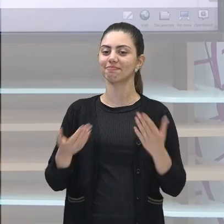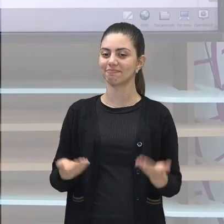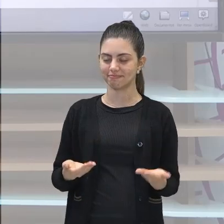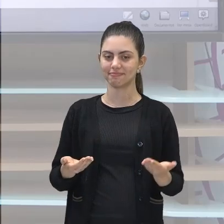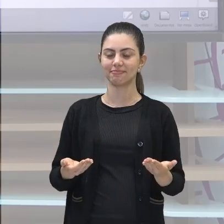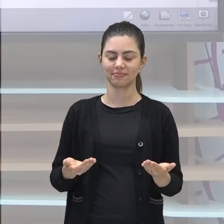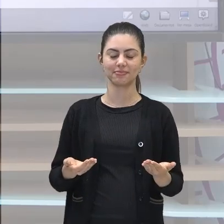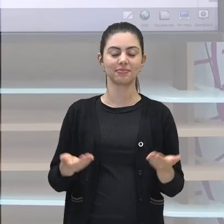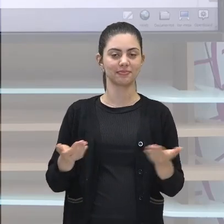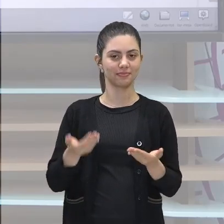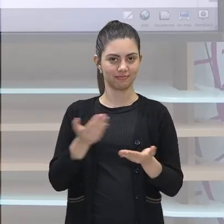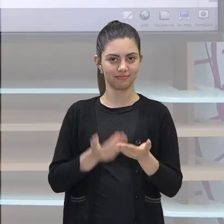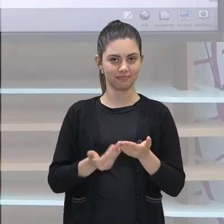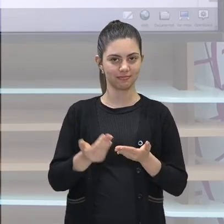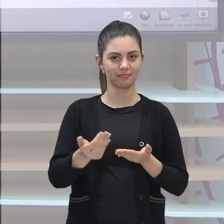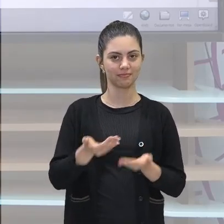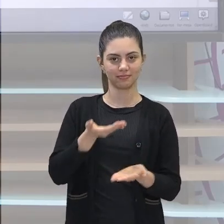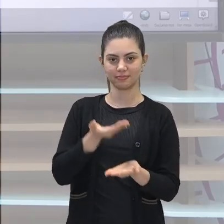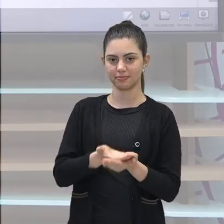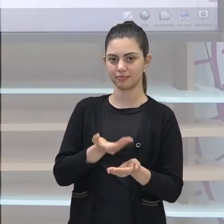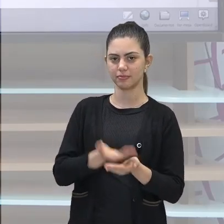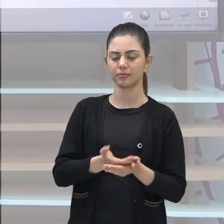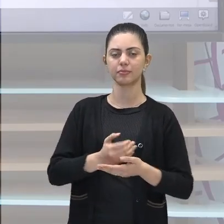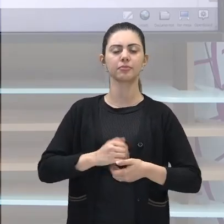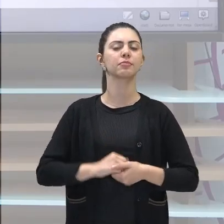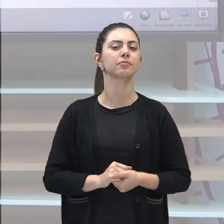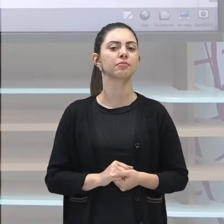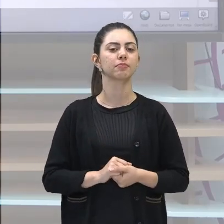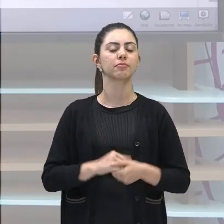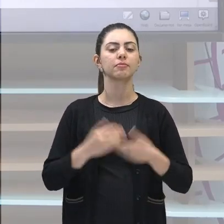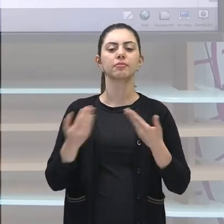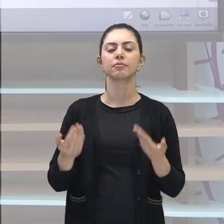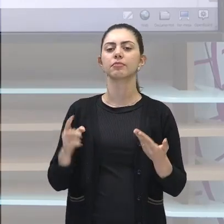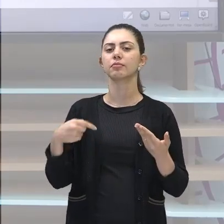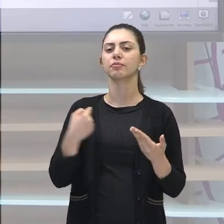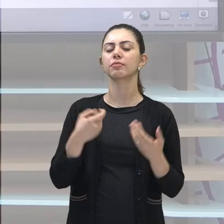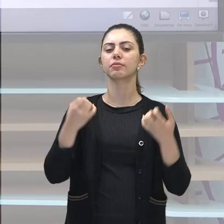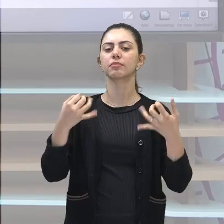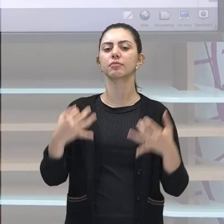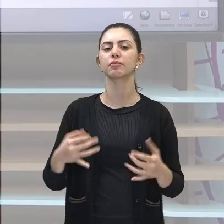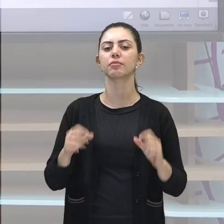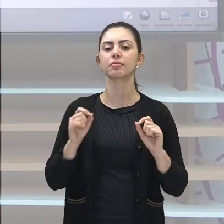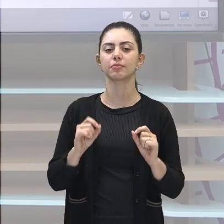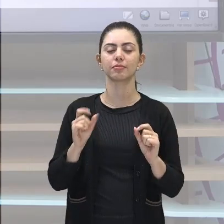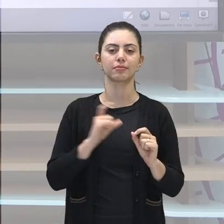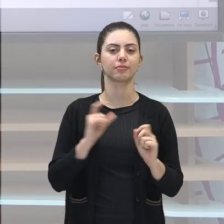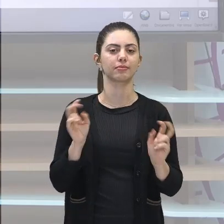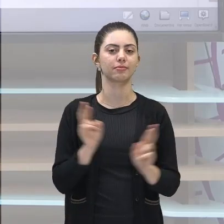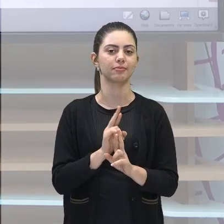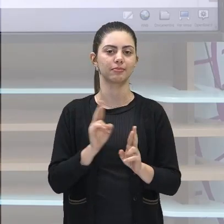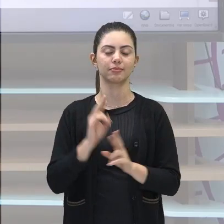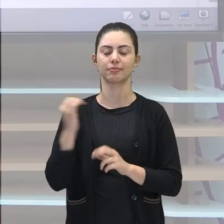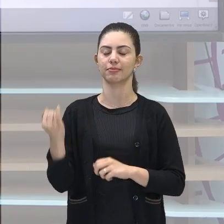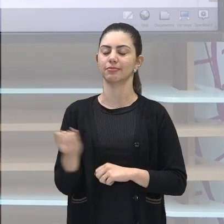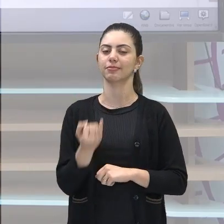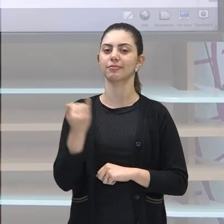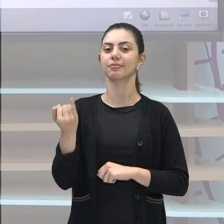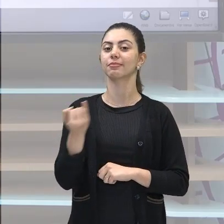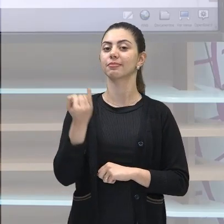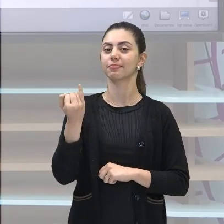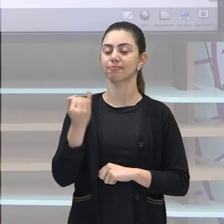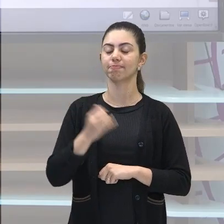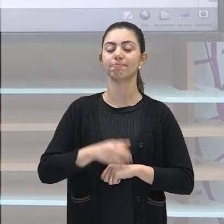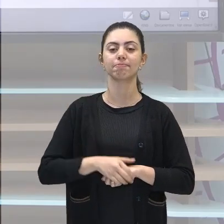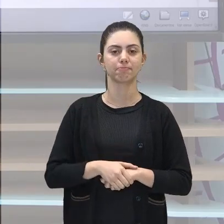Maravilha, né? E agora iremos tratar sobre uma relação muito importante